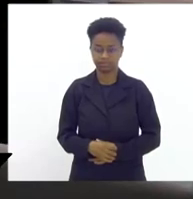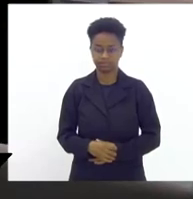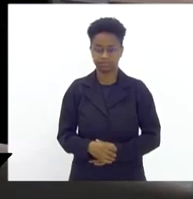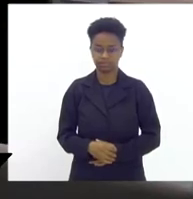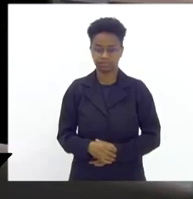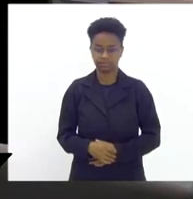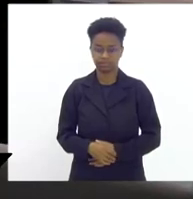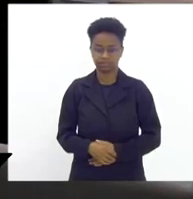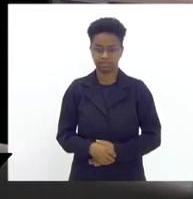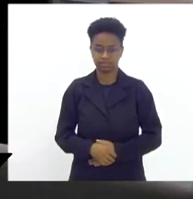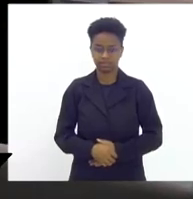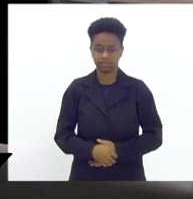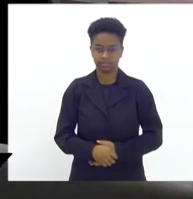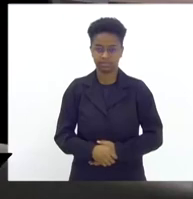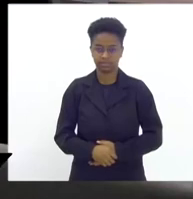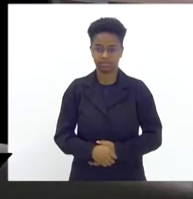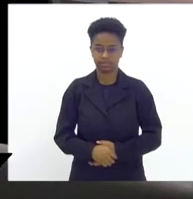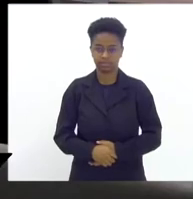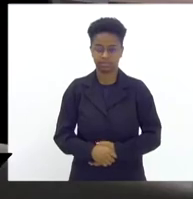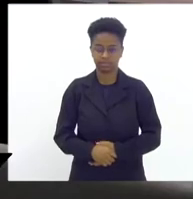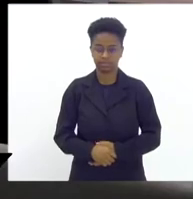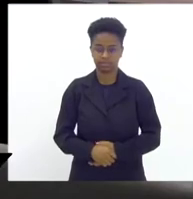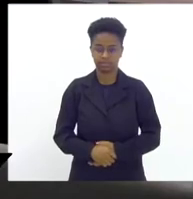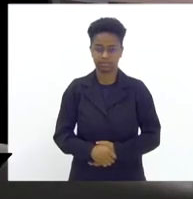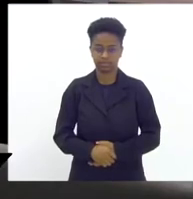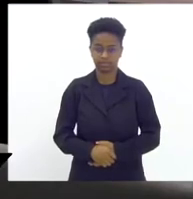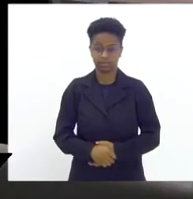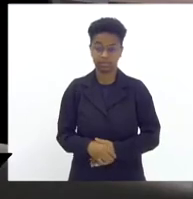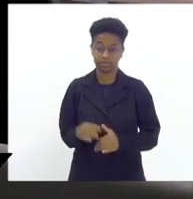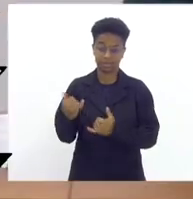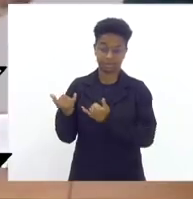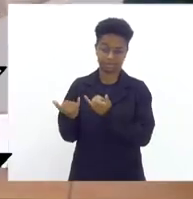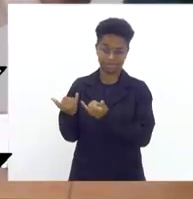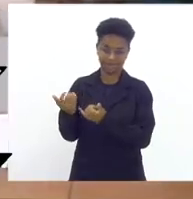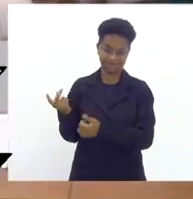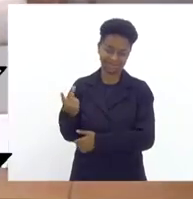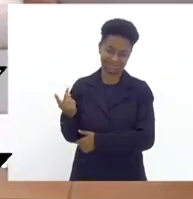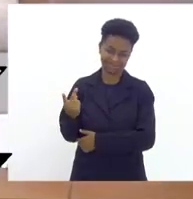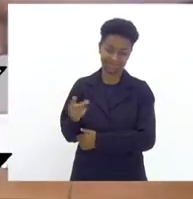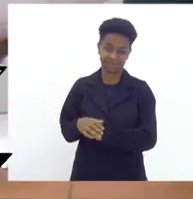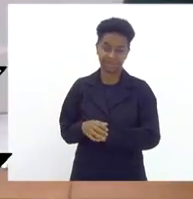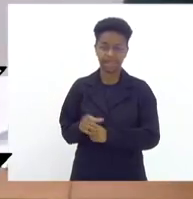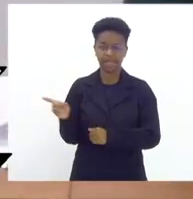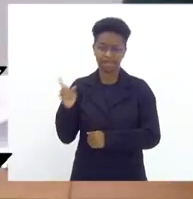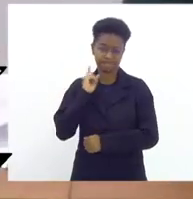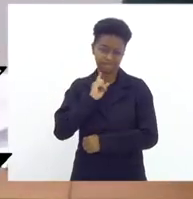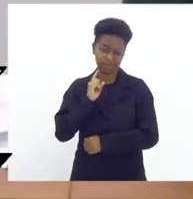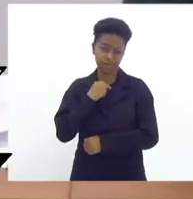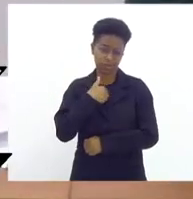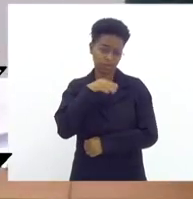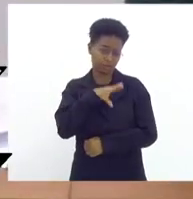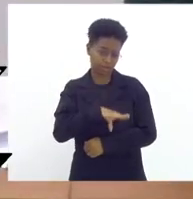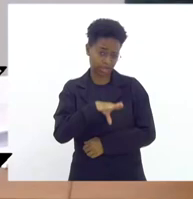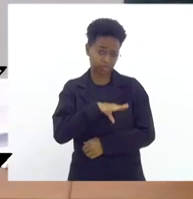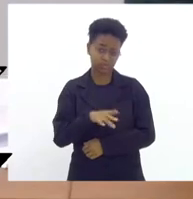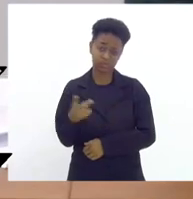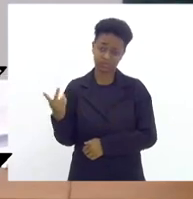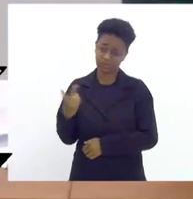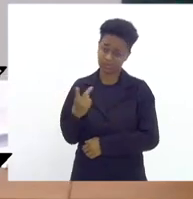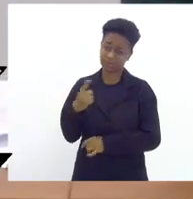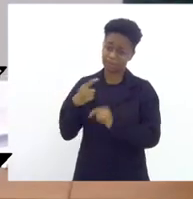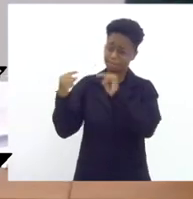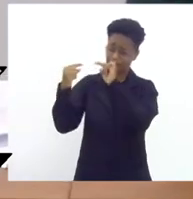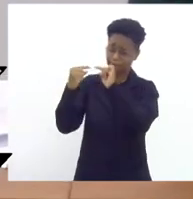demais vamos lá é Brincadeiras à parte gente O Henrique é flamenguista só vascaína a gente tem muita coisa